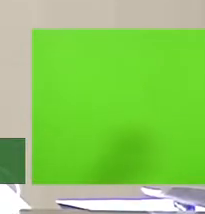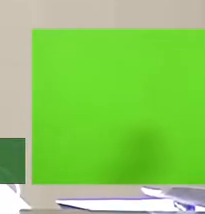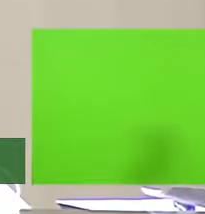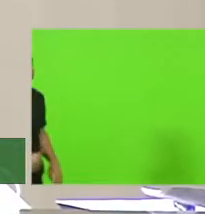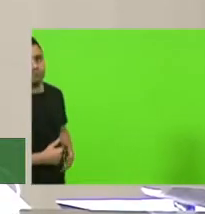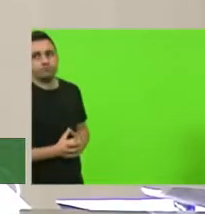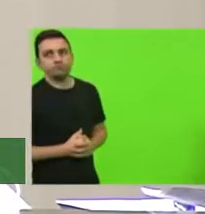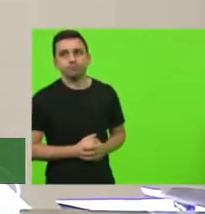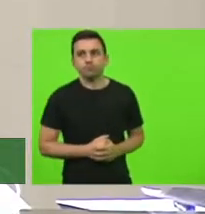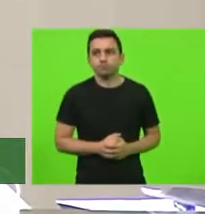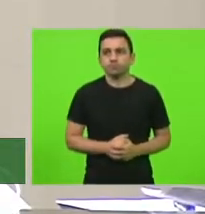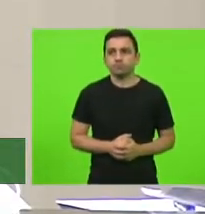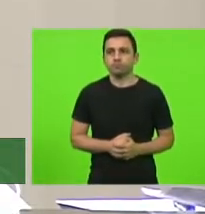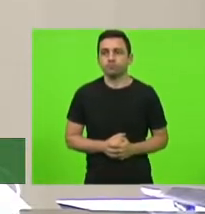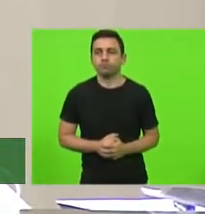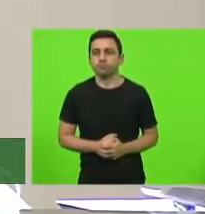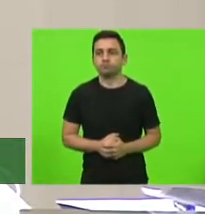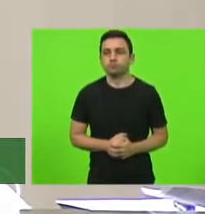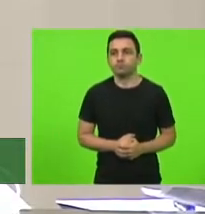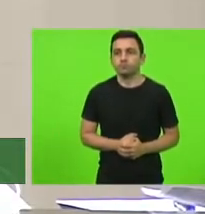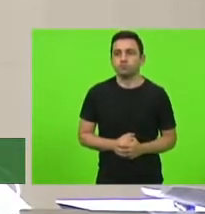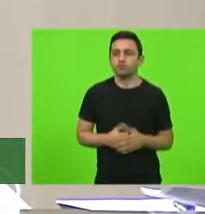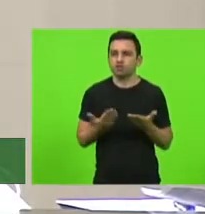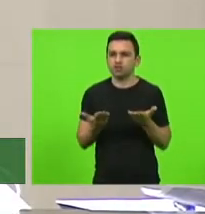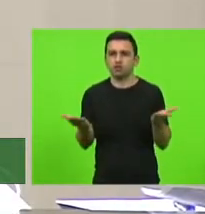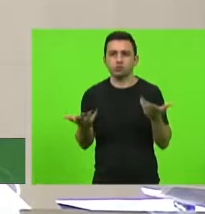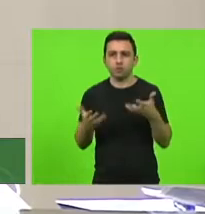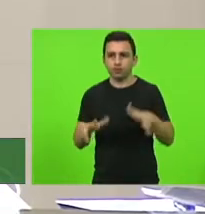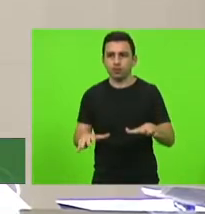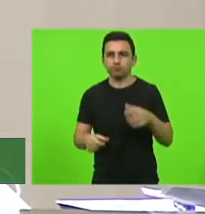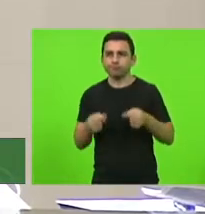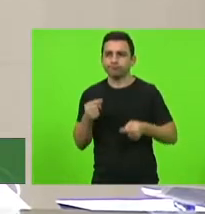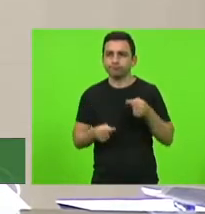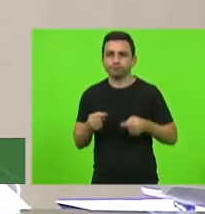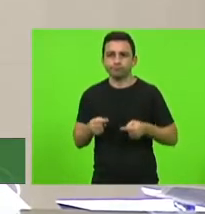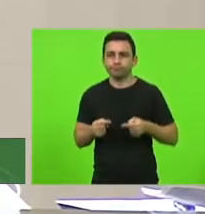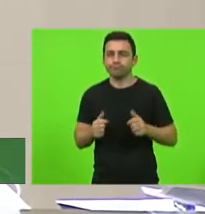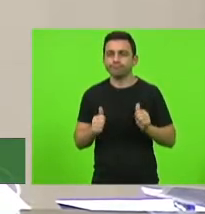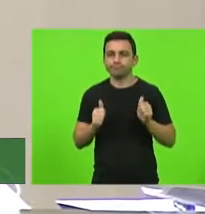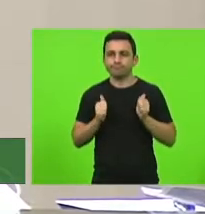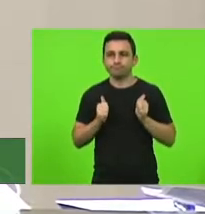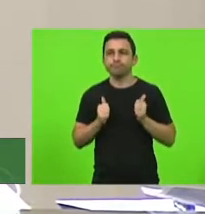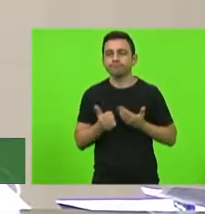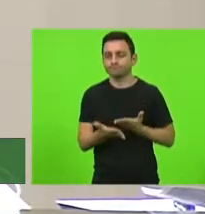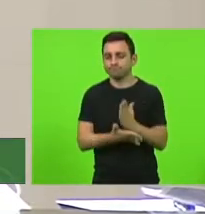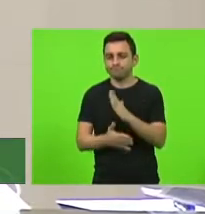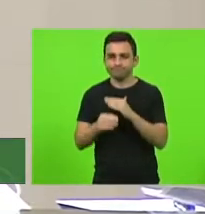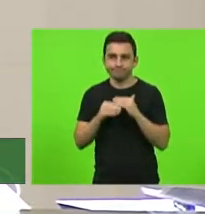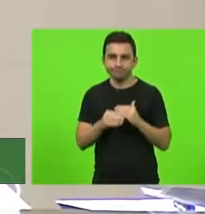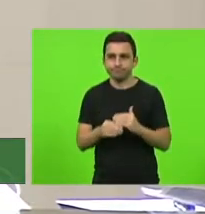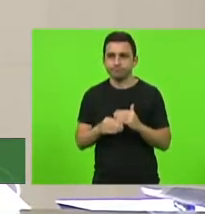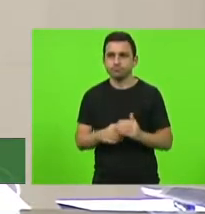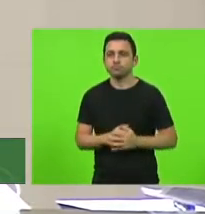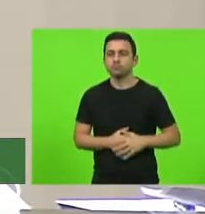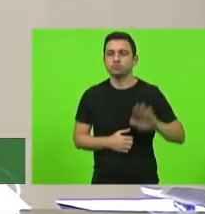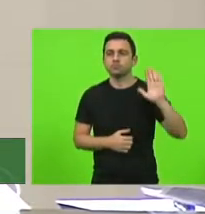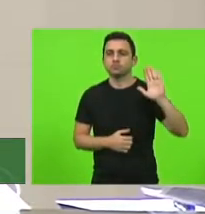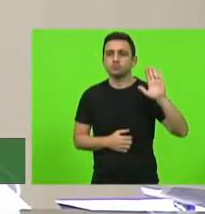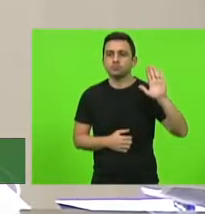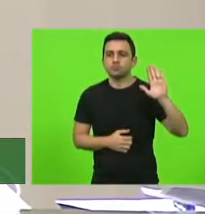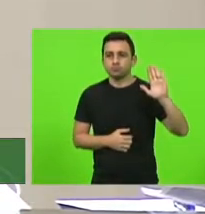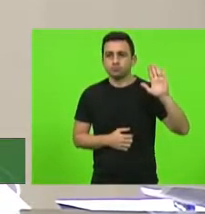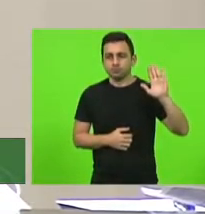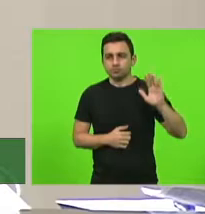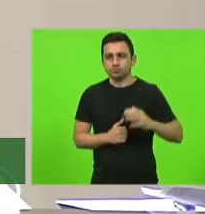quem queira discutir, em votação, deputados que aprovam, permaneçam como se encontra. Aprovado por unanimidade. Pela ordem, senhor presidente. Pela ordem, deputado